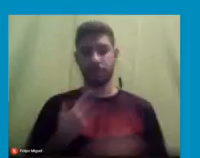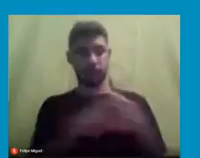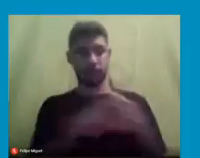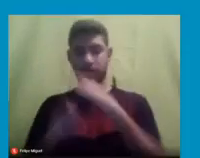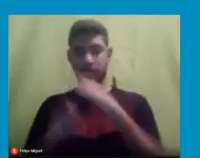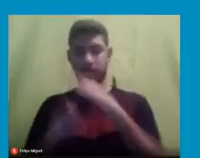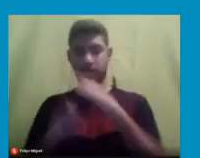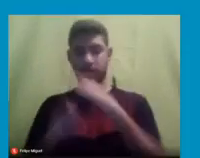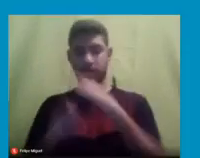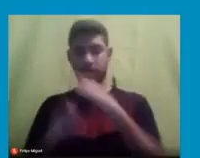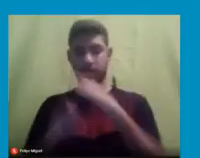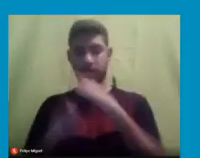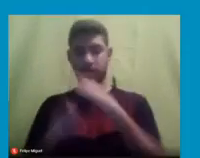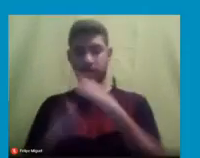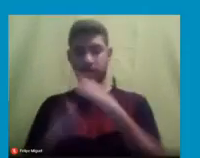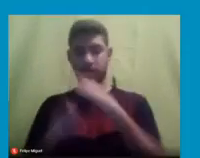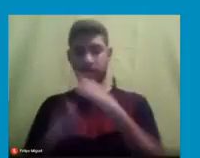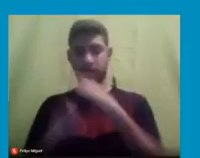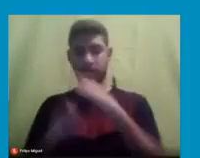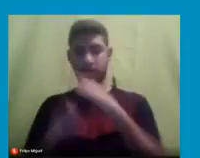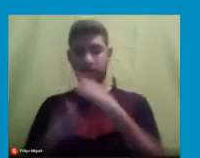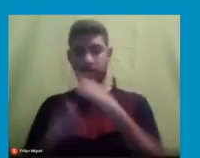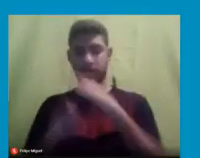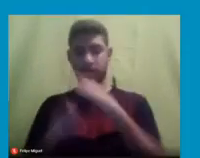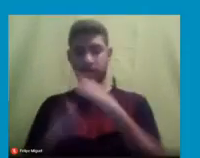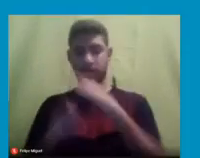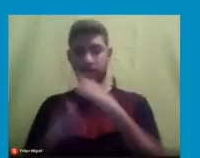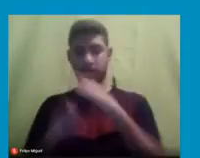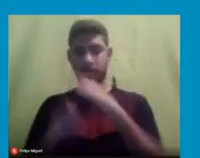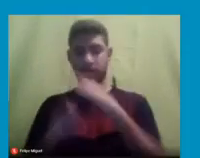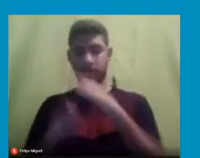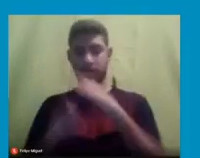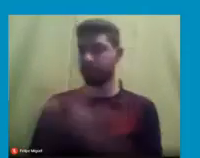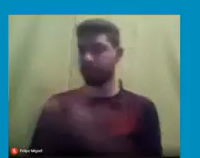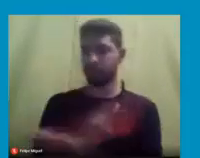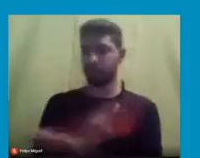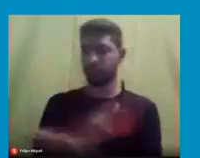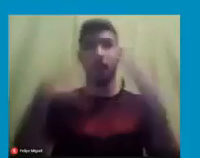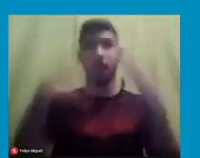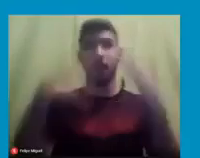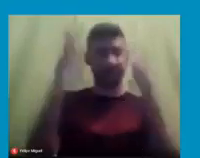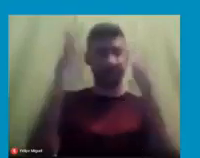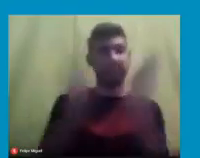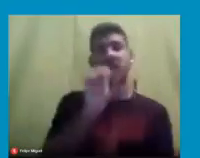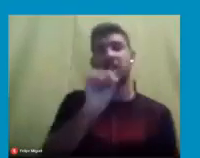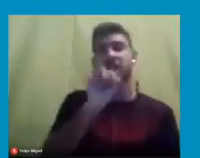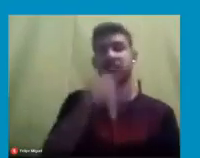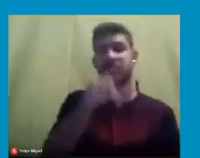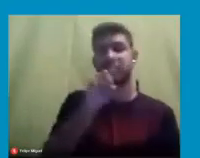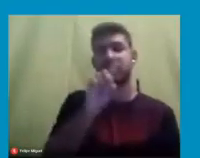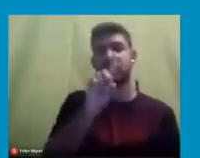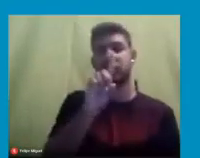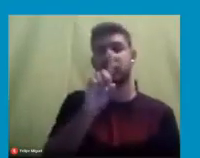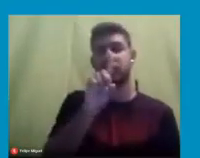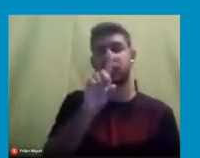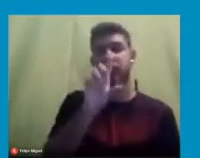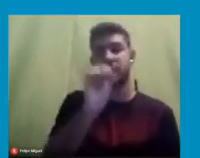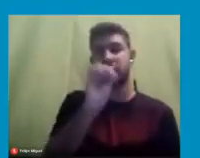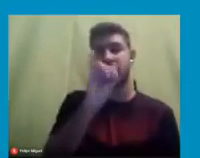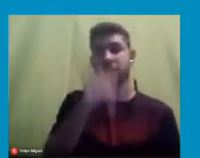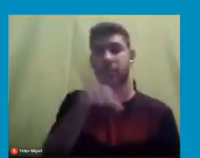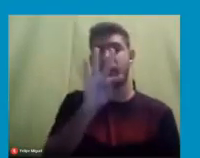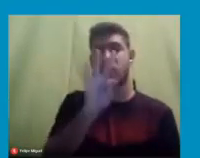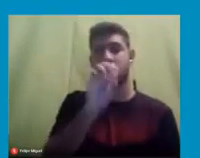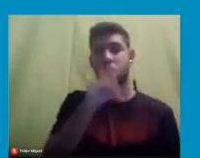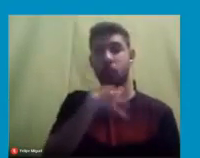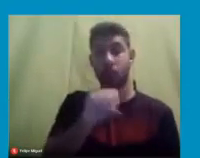instituições de ensino superior, das universidades, que são um sintoma, e como psicóloga é bom usar esse termo, sintoma, um sintoma da sociedade que a gente